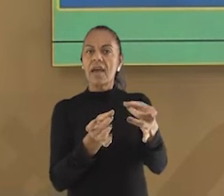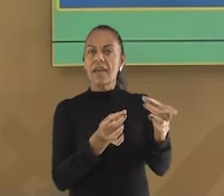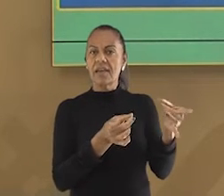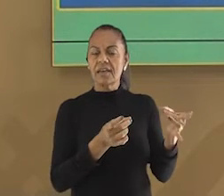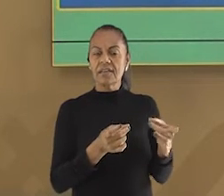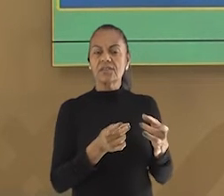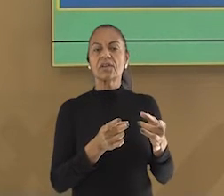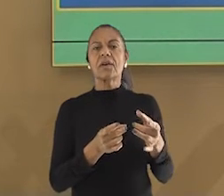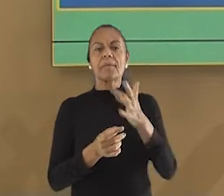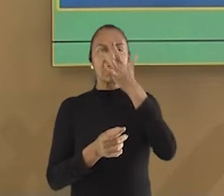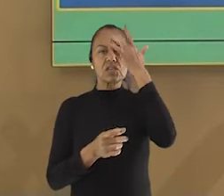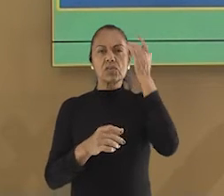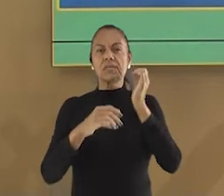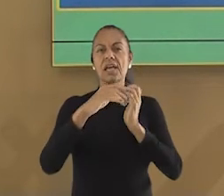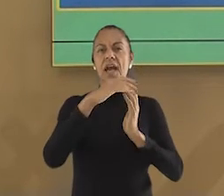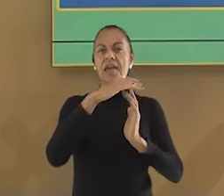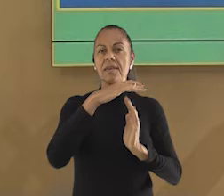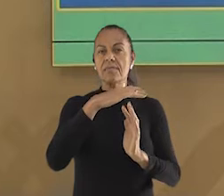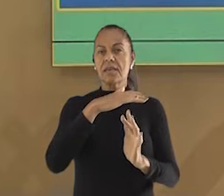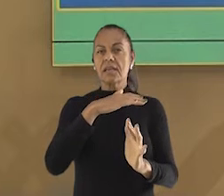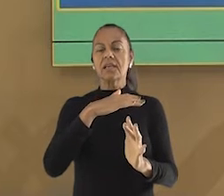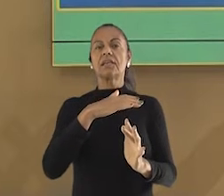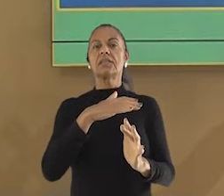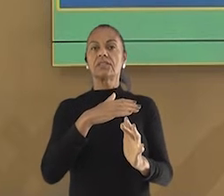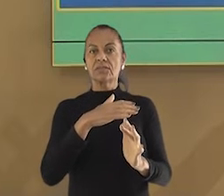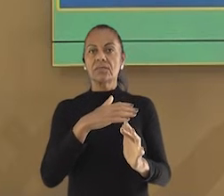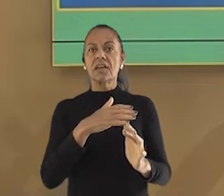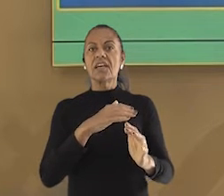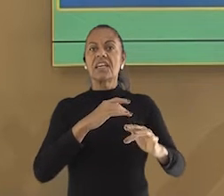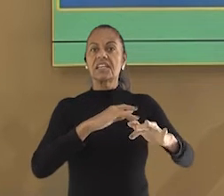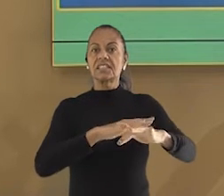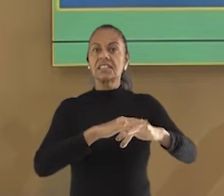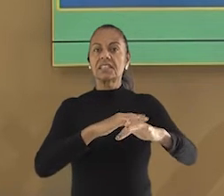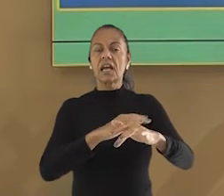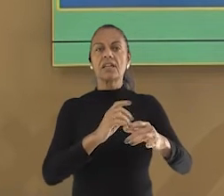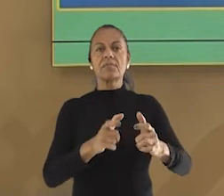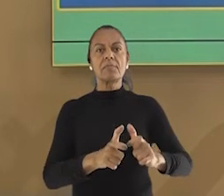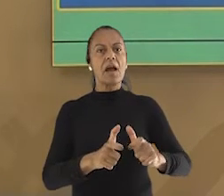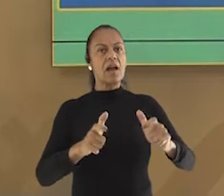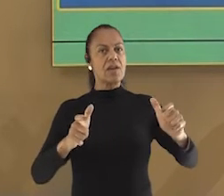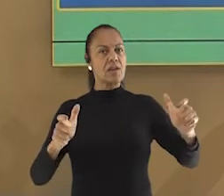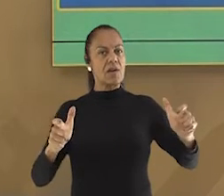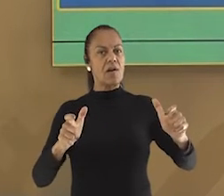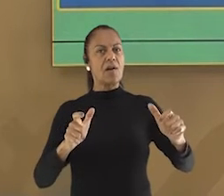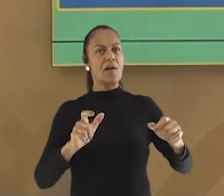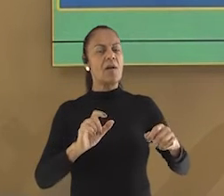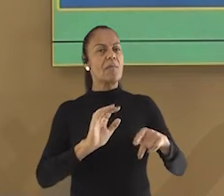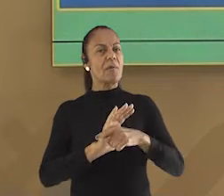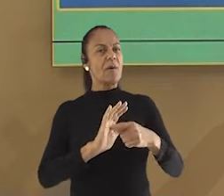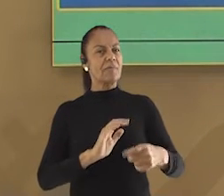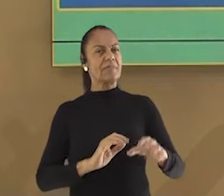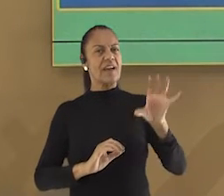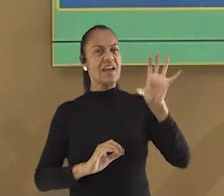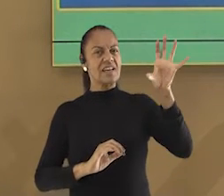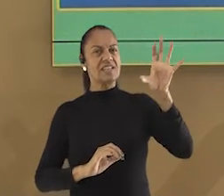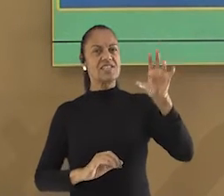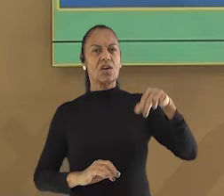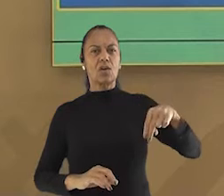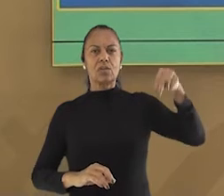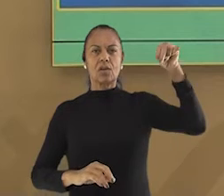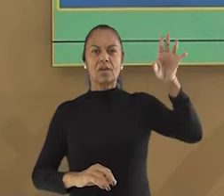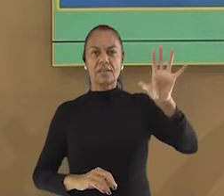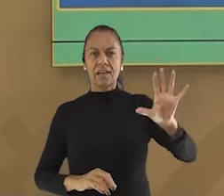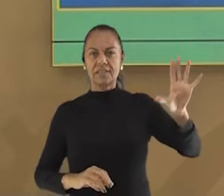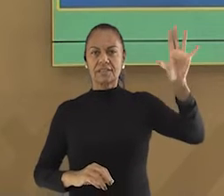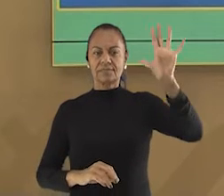muitos comerciantes e imigrantes para a região. Hoje é uma das maiores cidades do Nordeste. E